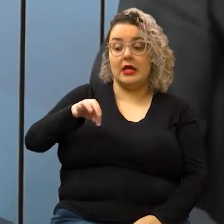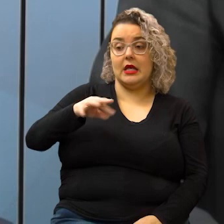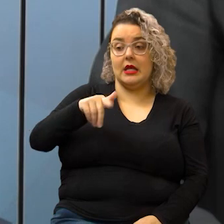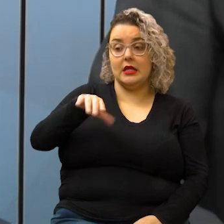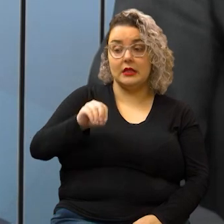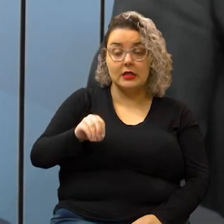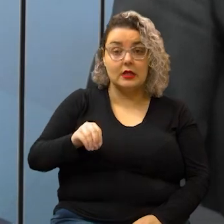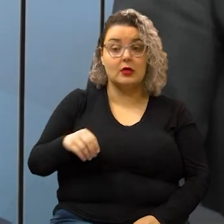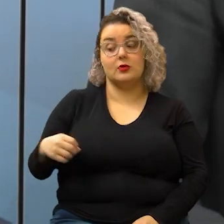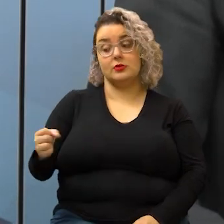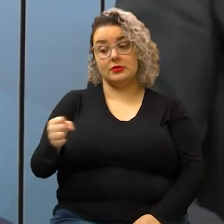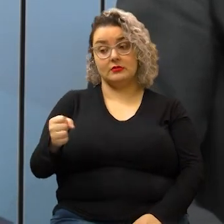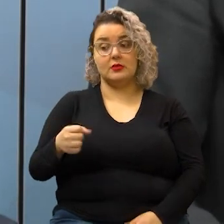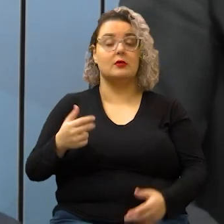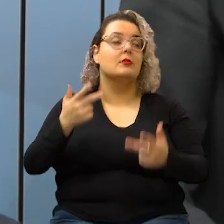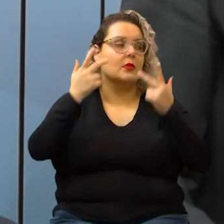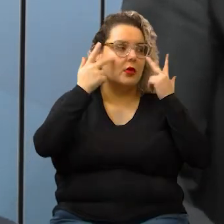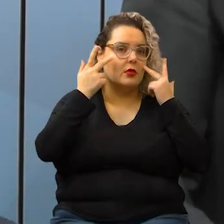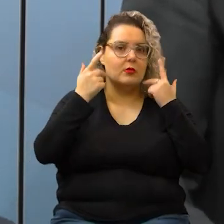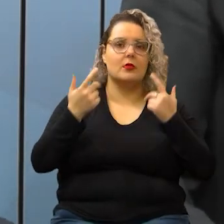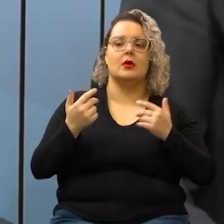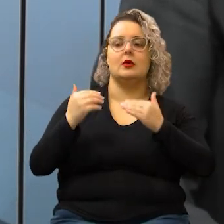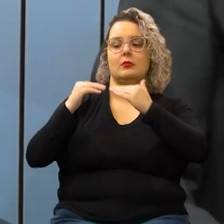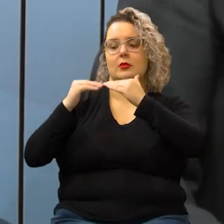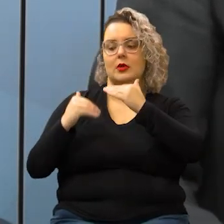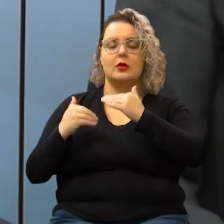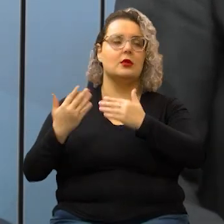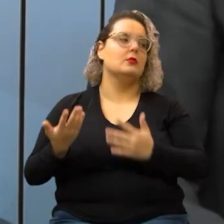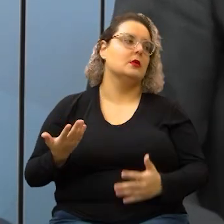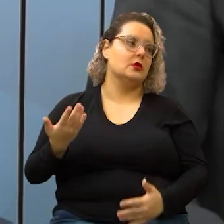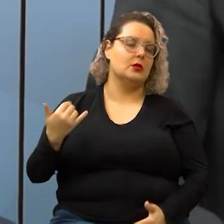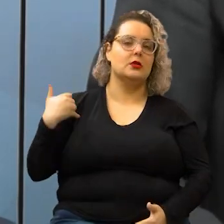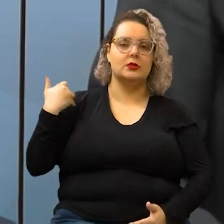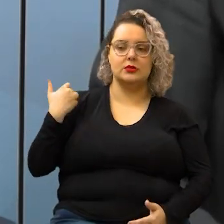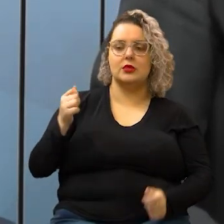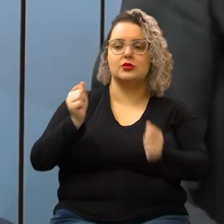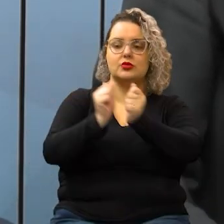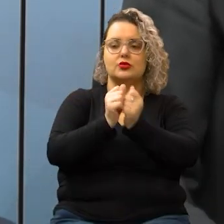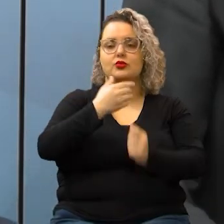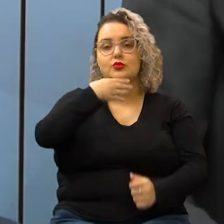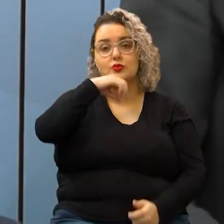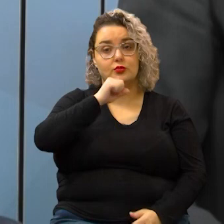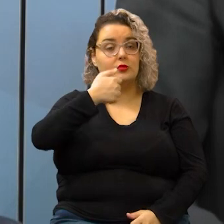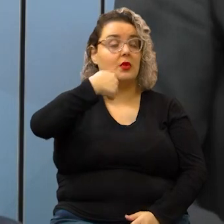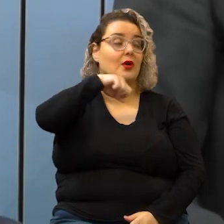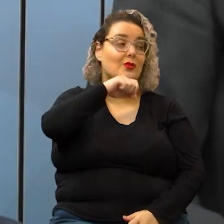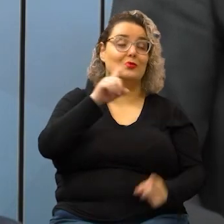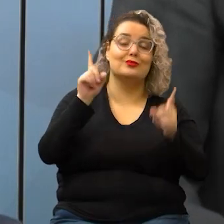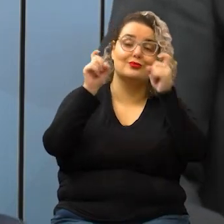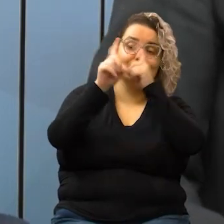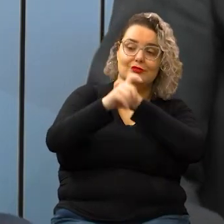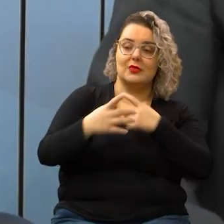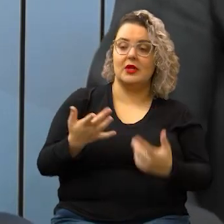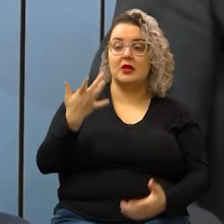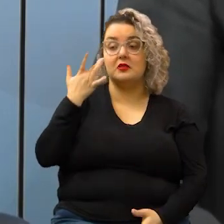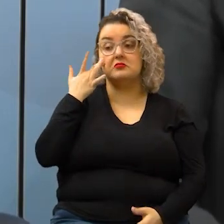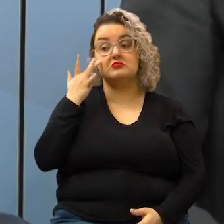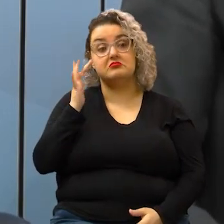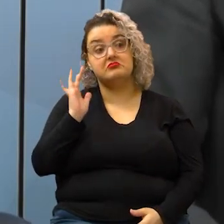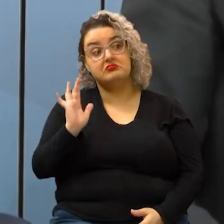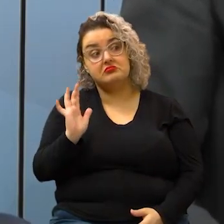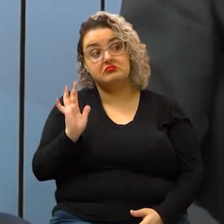etc. Mas normalmente ali as crianças estão com os pais, né? O difícil é que eu não sei se